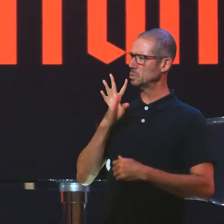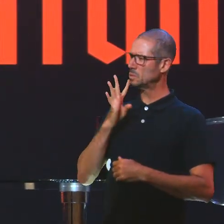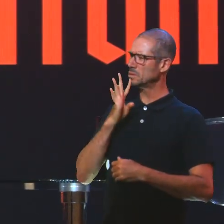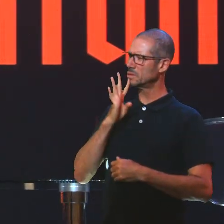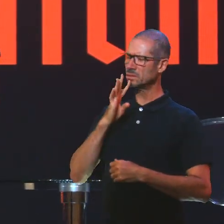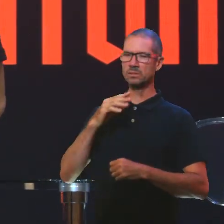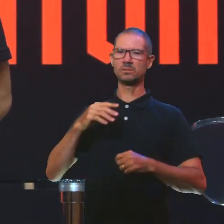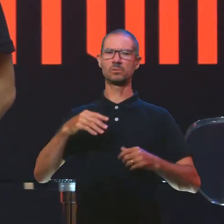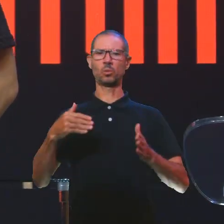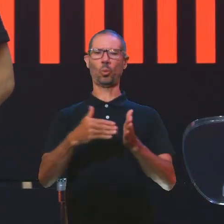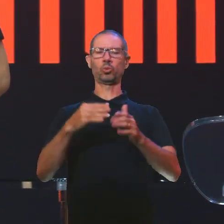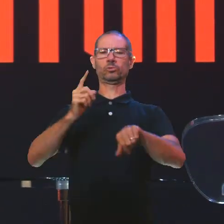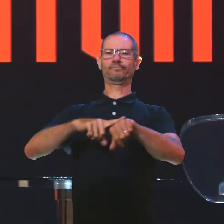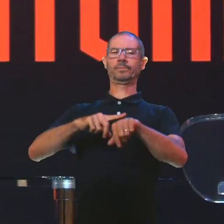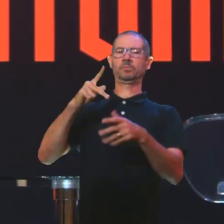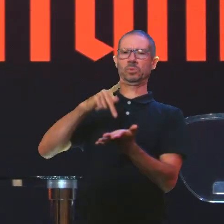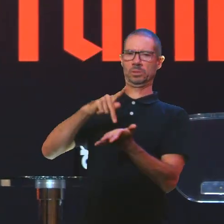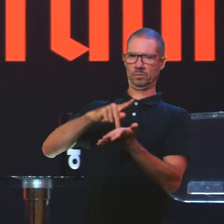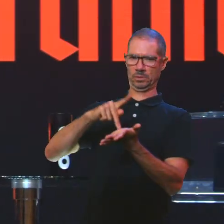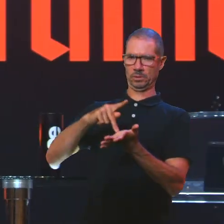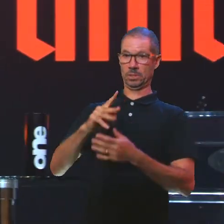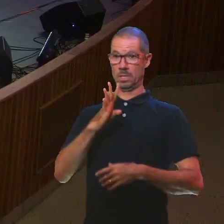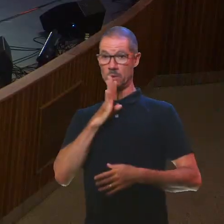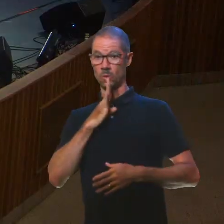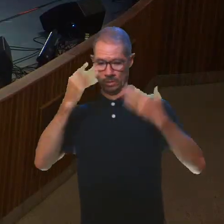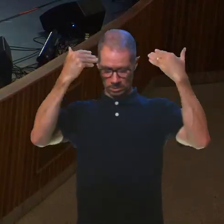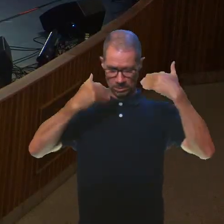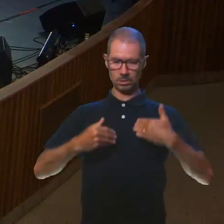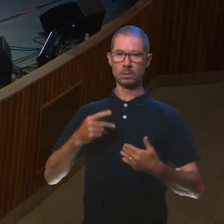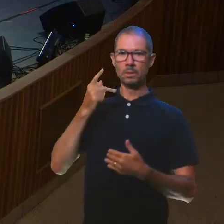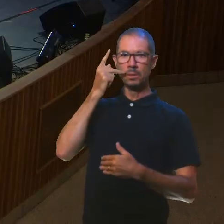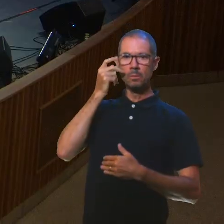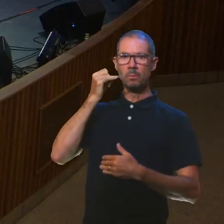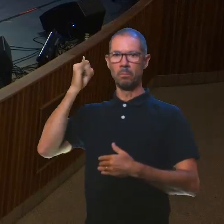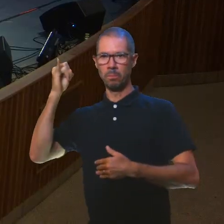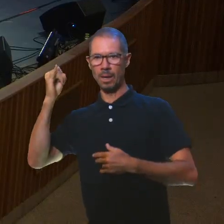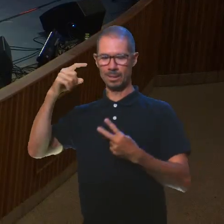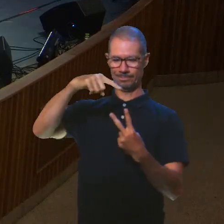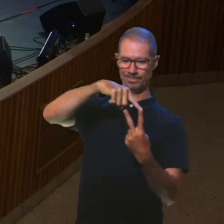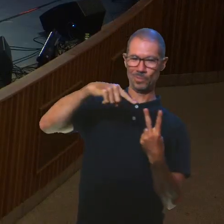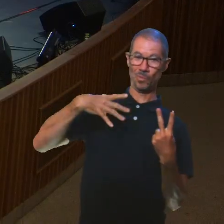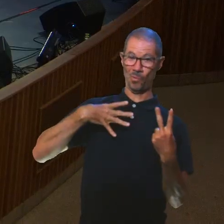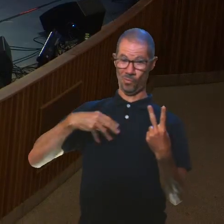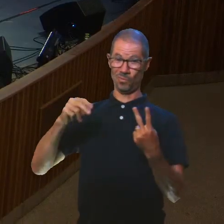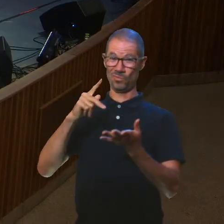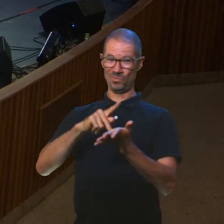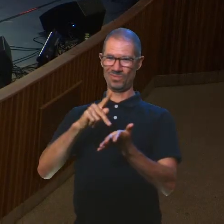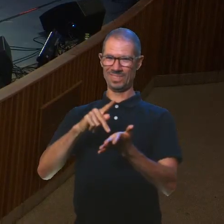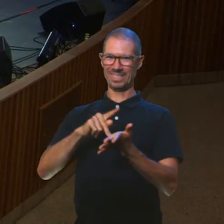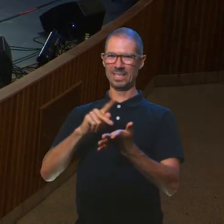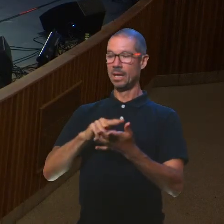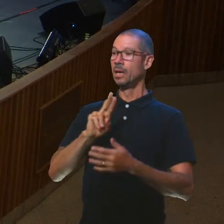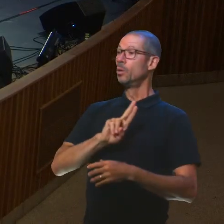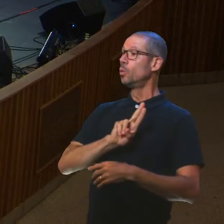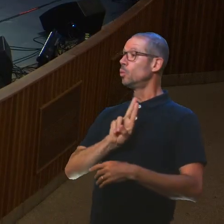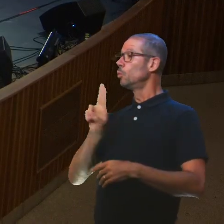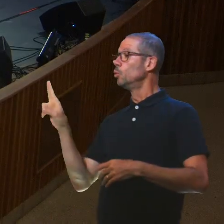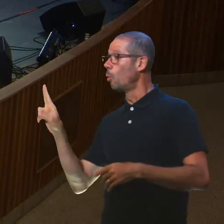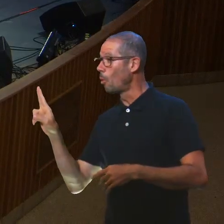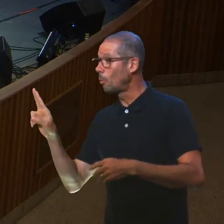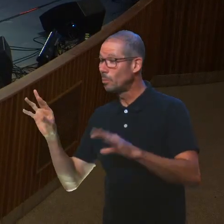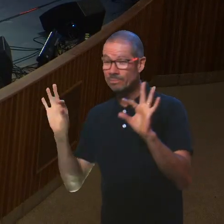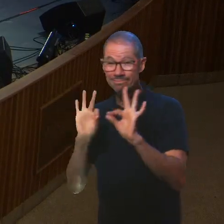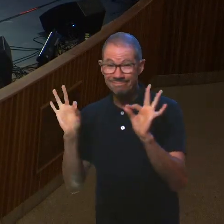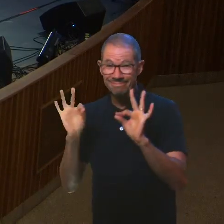Nos últimos tempos, na verdade, eu estou sendo mais conhecido como o pai da Lucy e da Lizzie, na verdade. A pessoa nem fala mais o nome, nem mais o que faz, nem